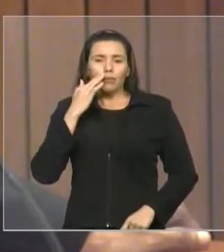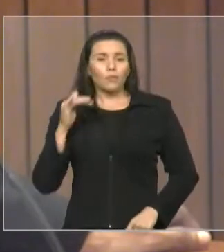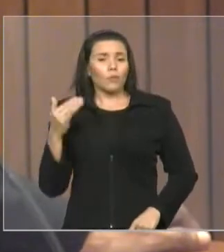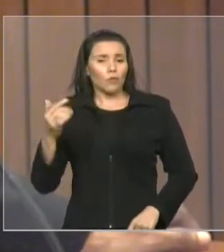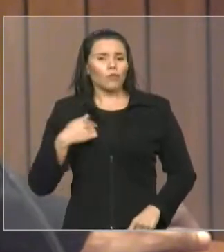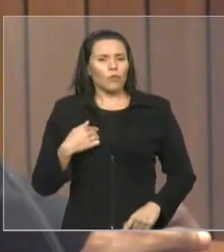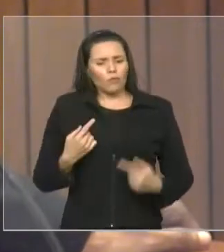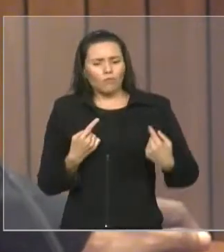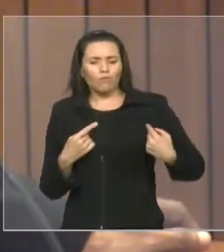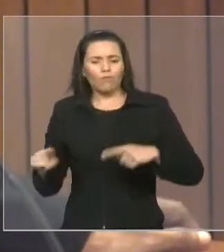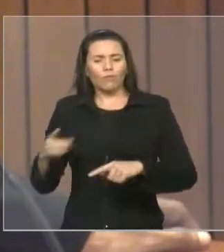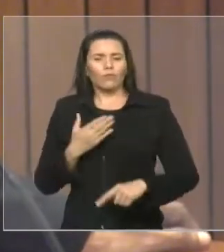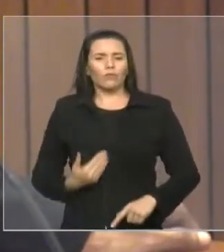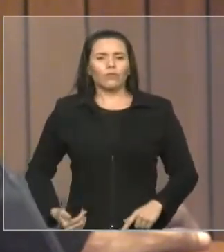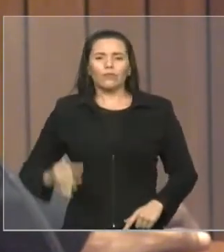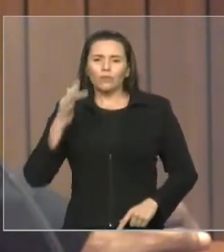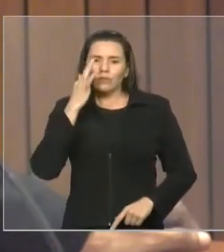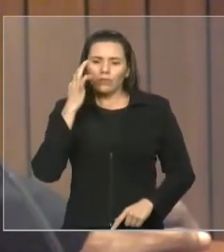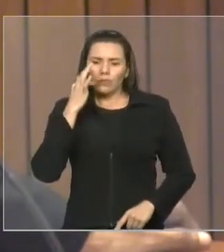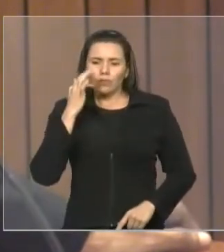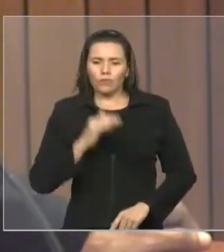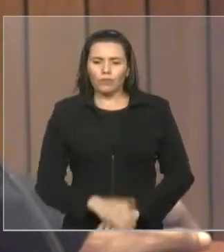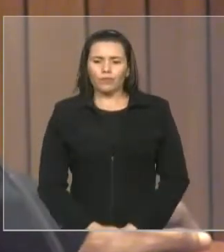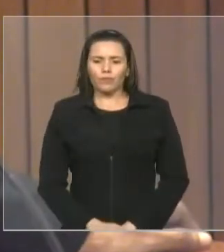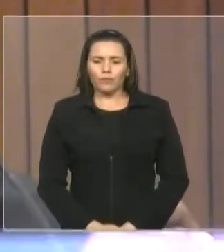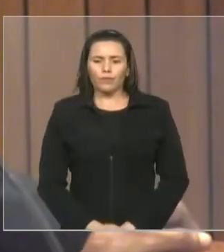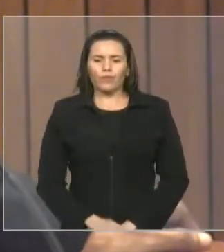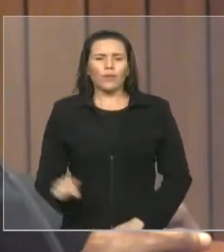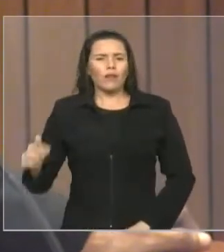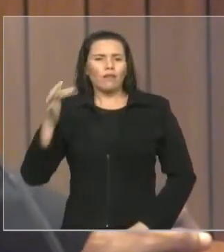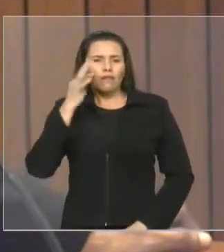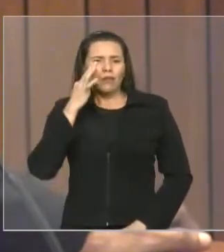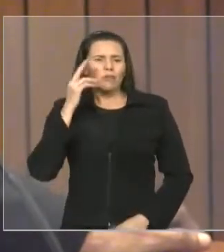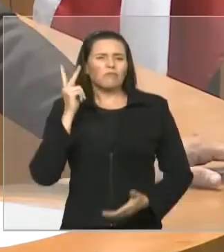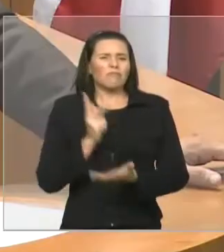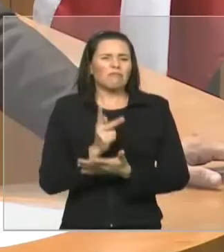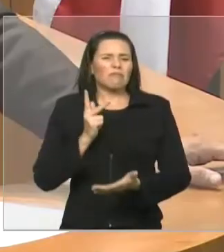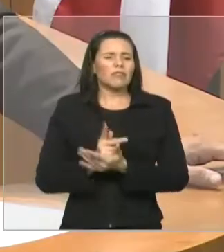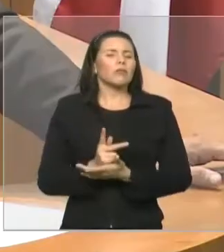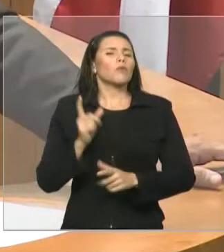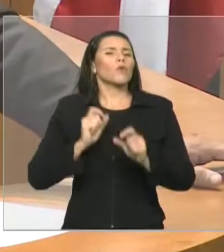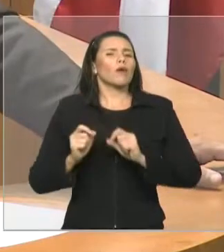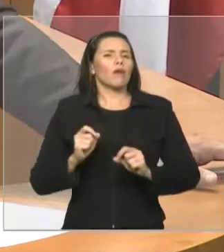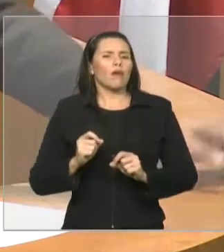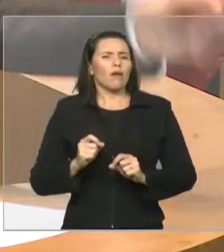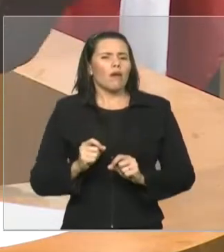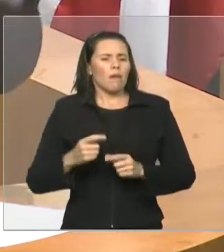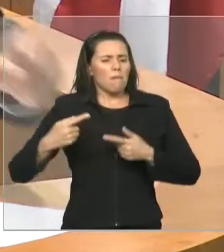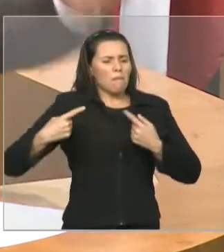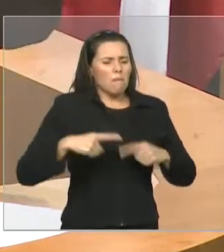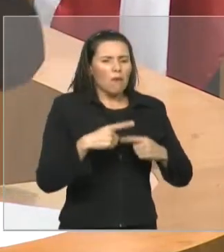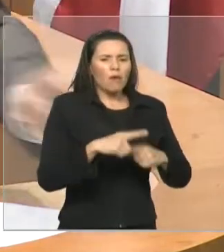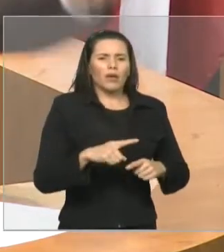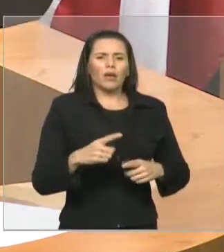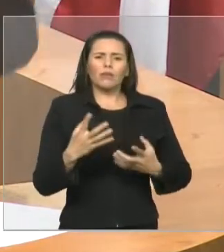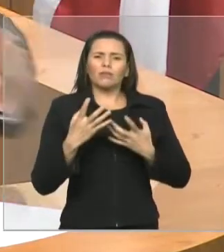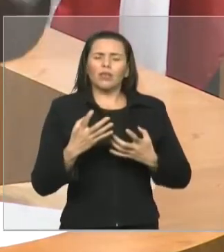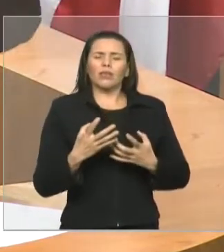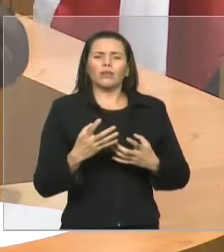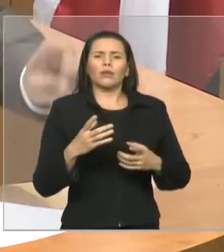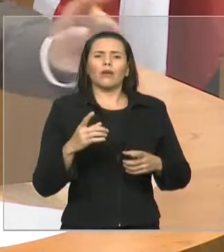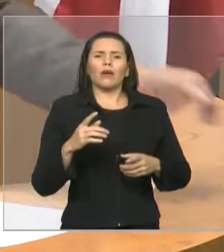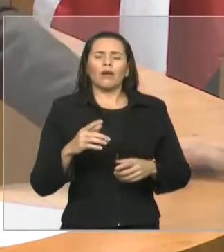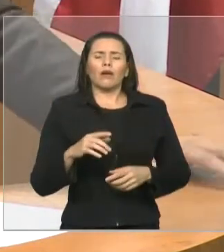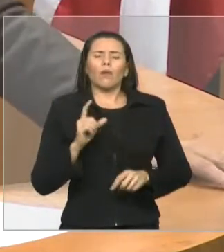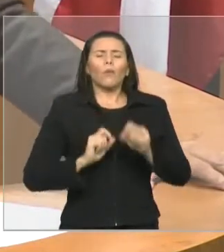de todas as formas, a tentativa de prejudicar, de atrapalhar e que a voz do povo fosse